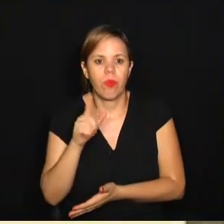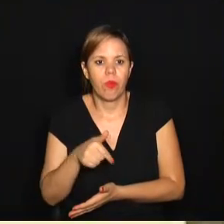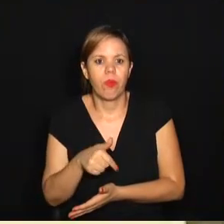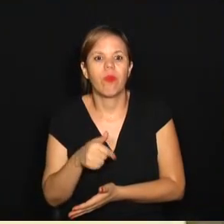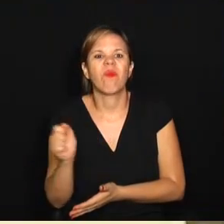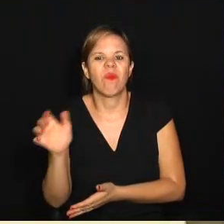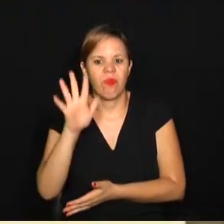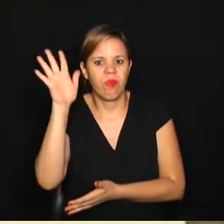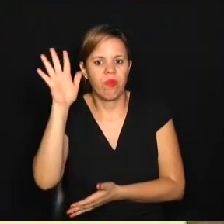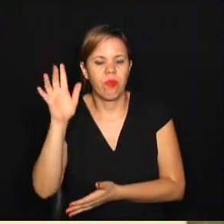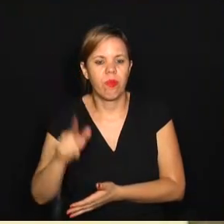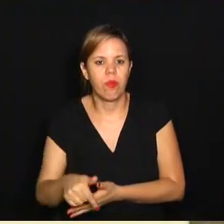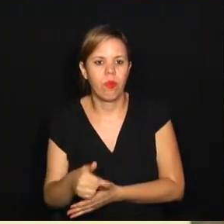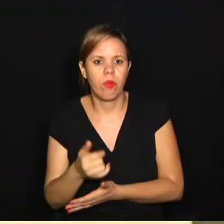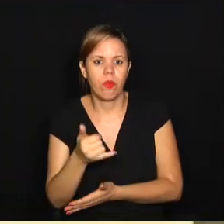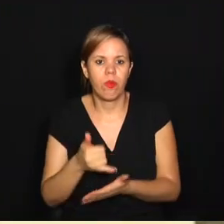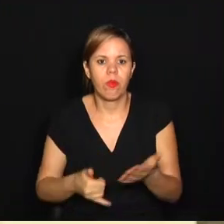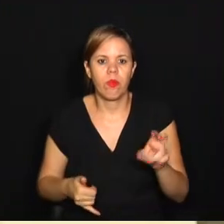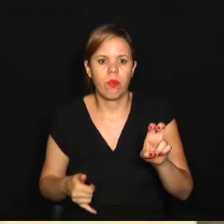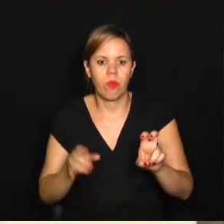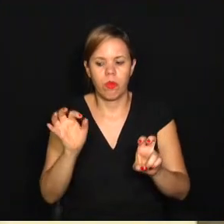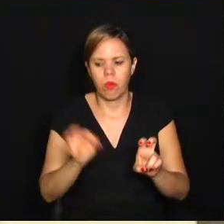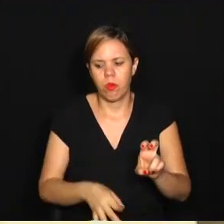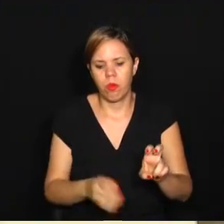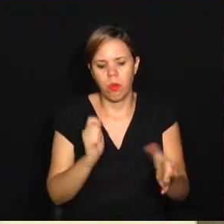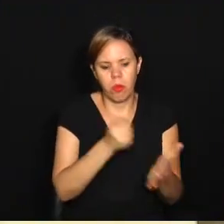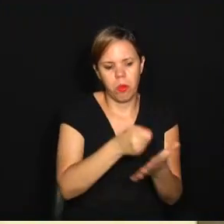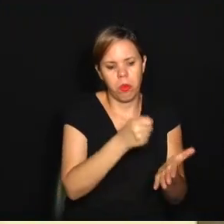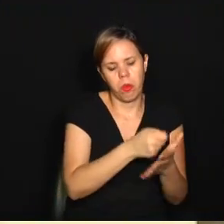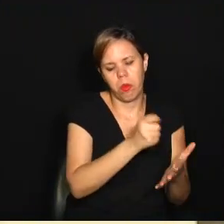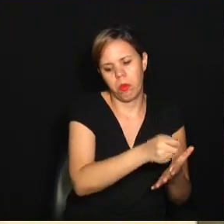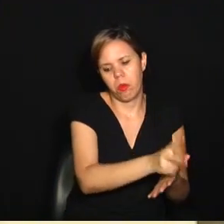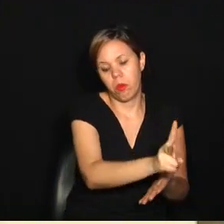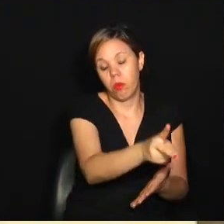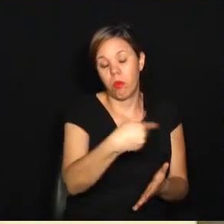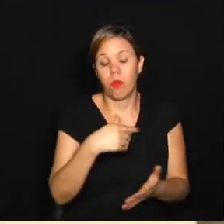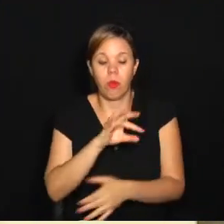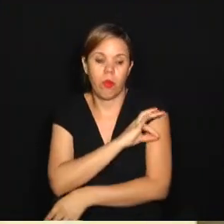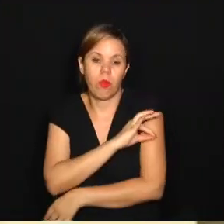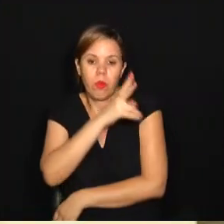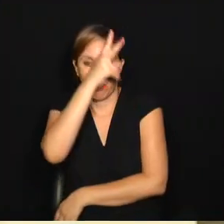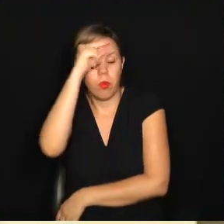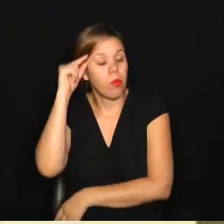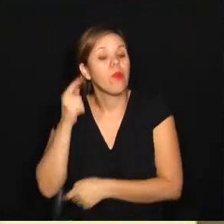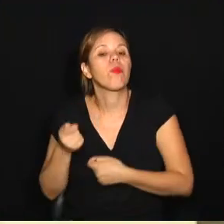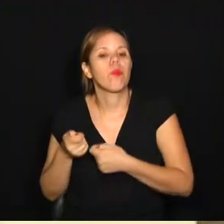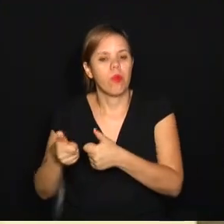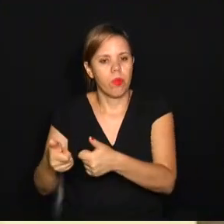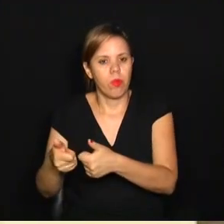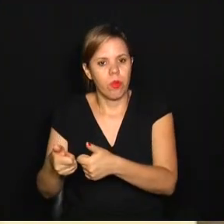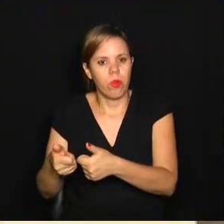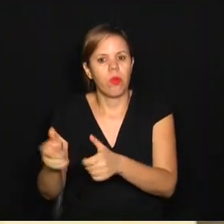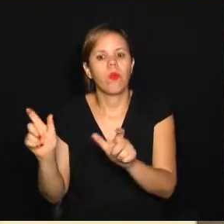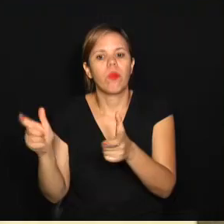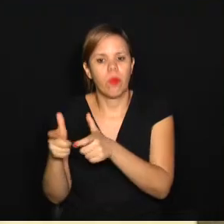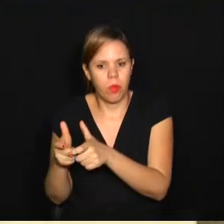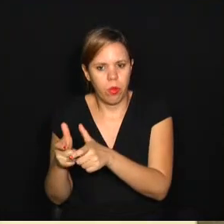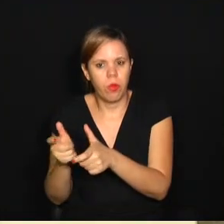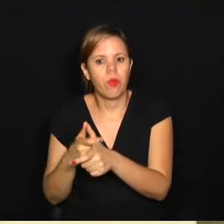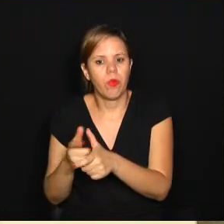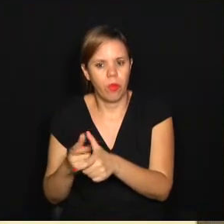extremamente caro e essa alíquota é de 5%. Então, o prefeito municipal ele concedeu uma redução